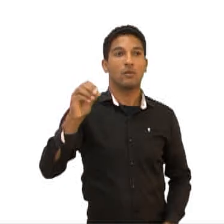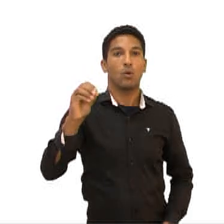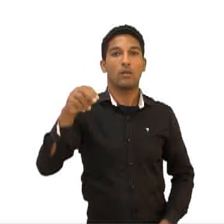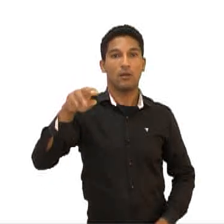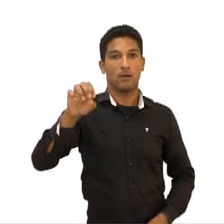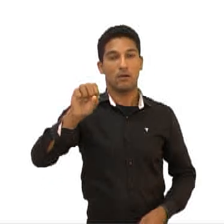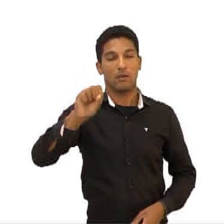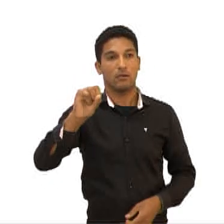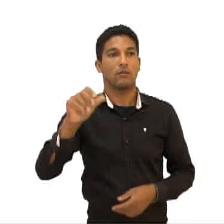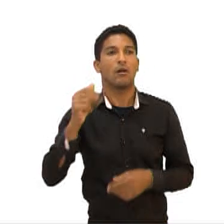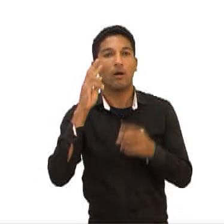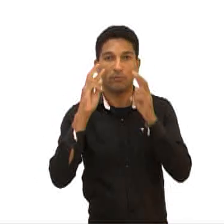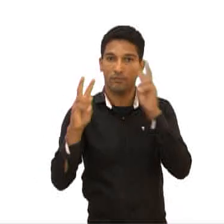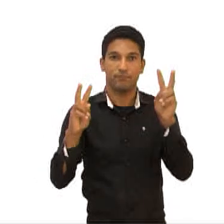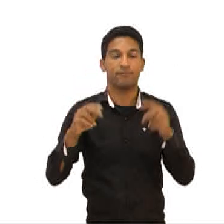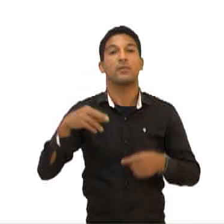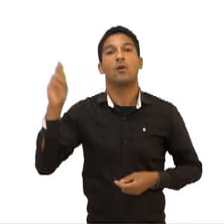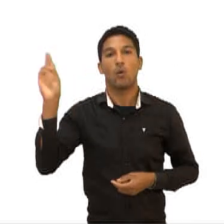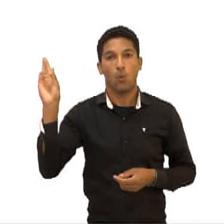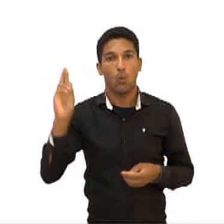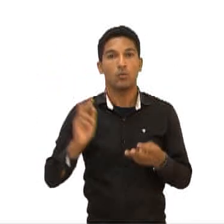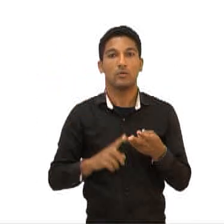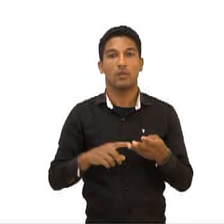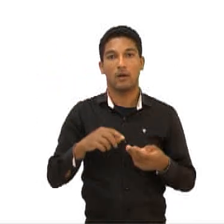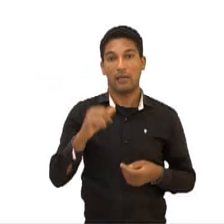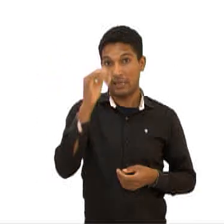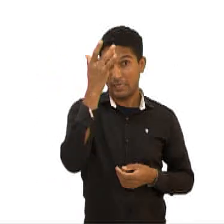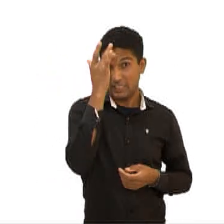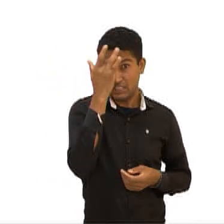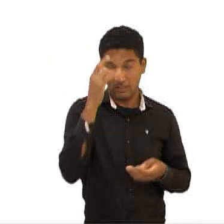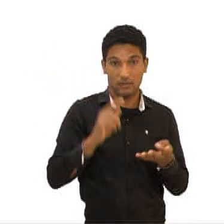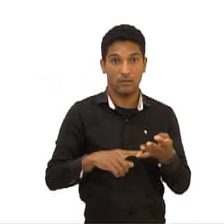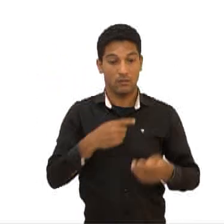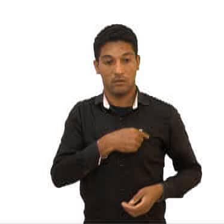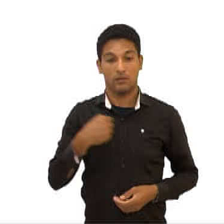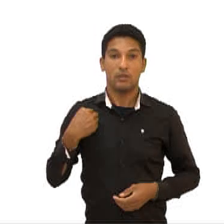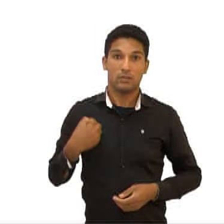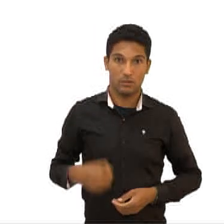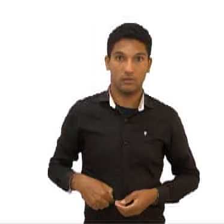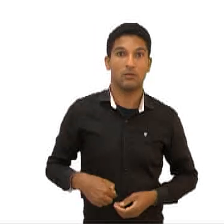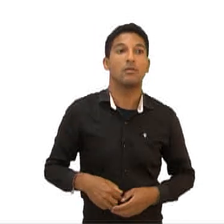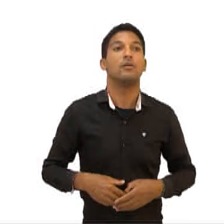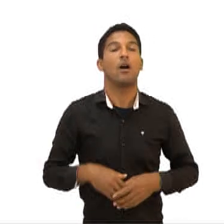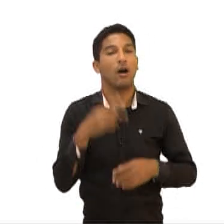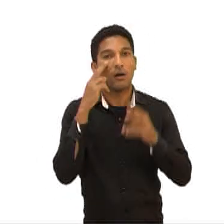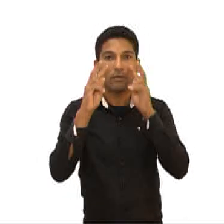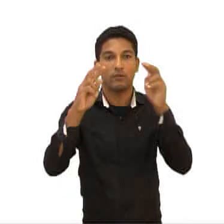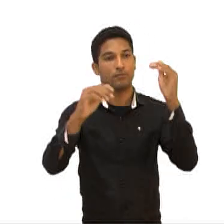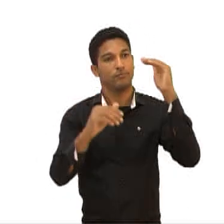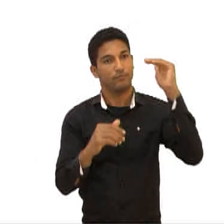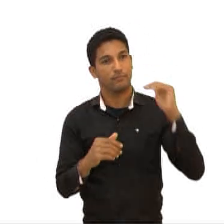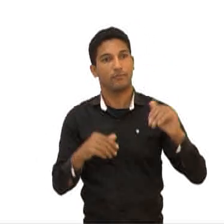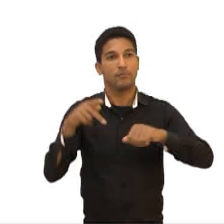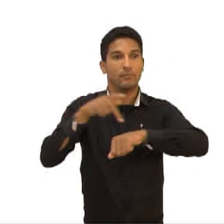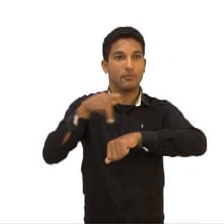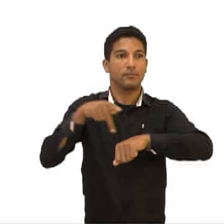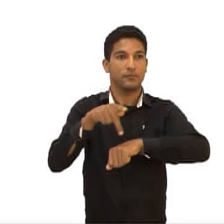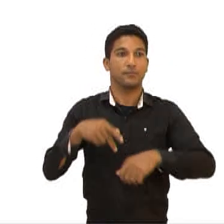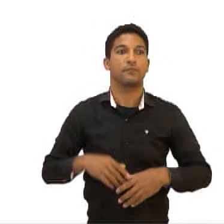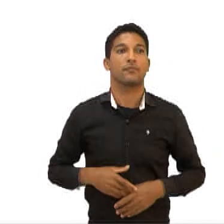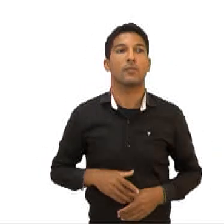Índia, Japão, China, Tailândia e Arábia Saudita. Temos algumas economias aqui do